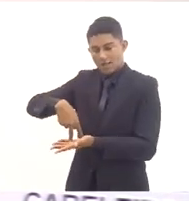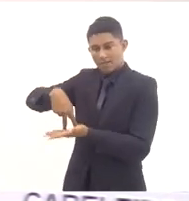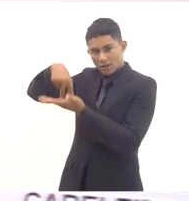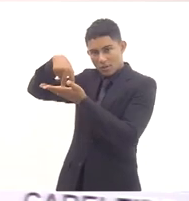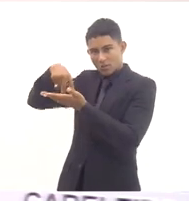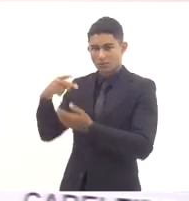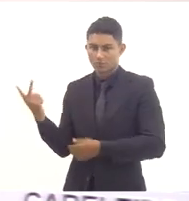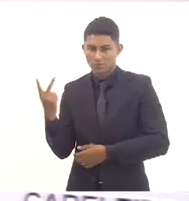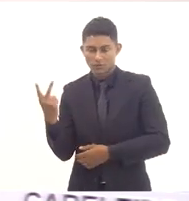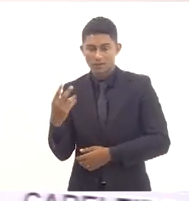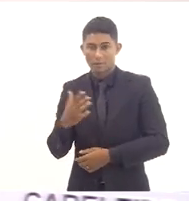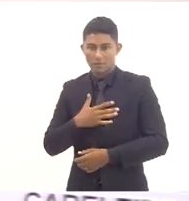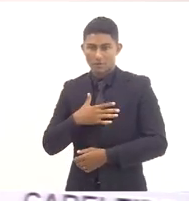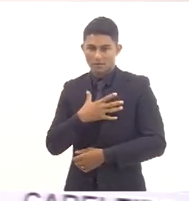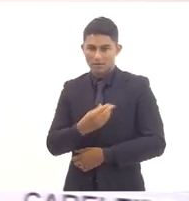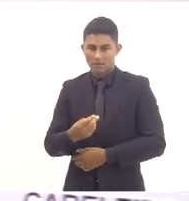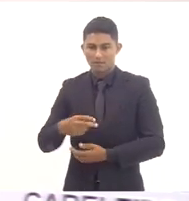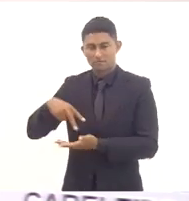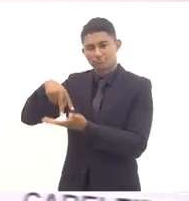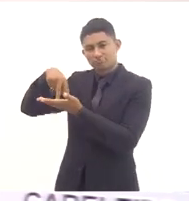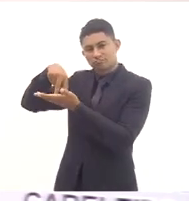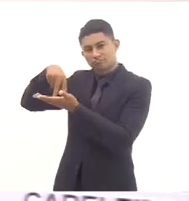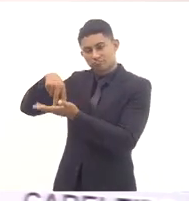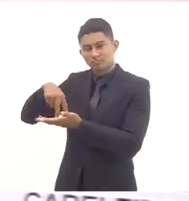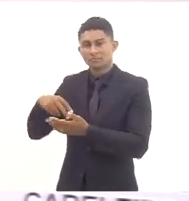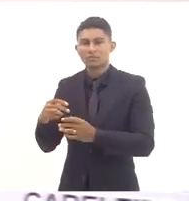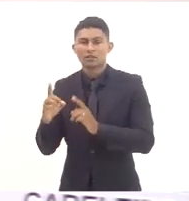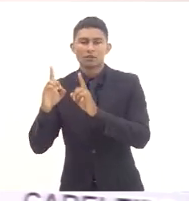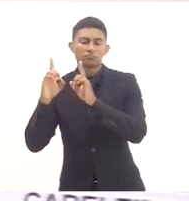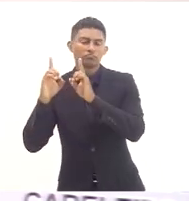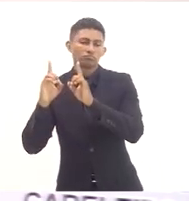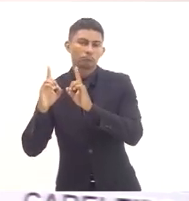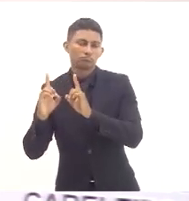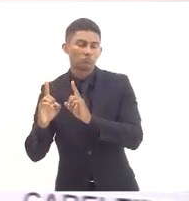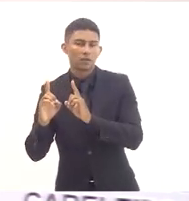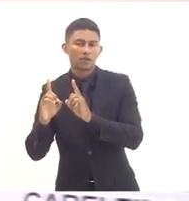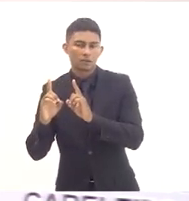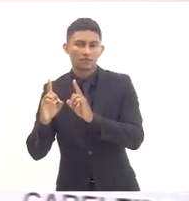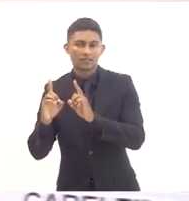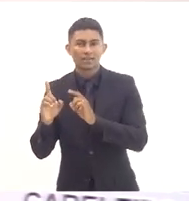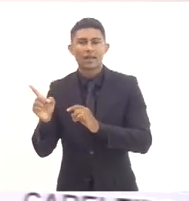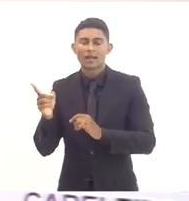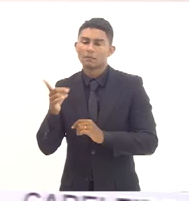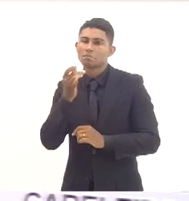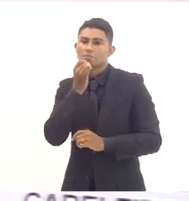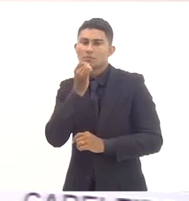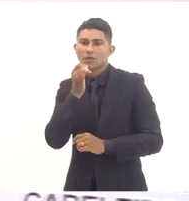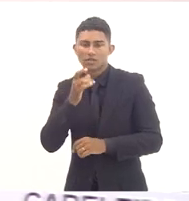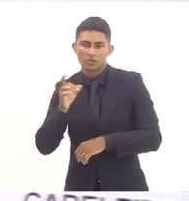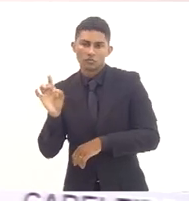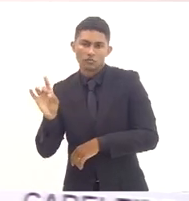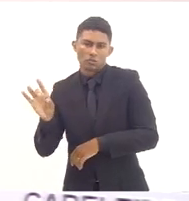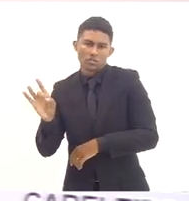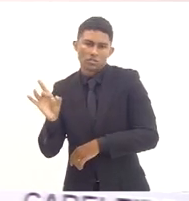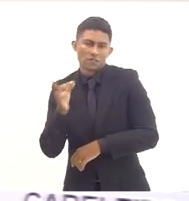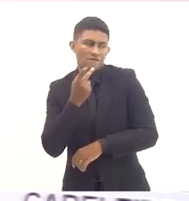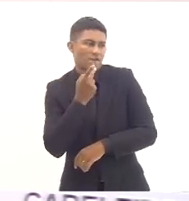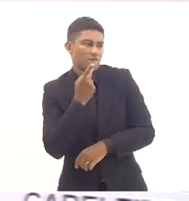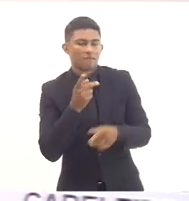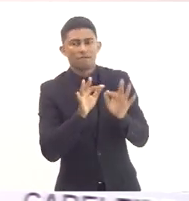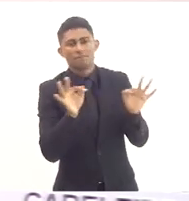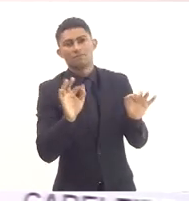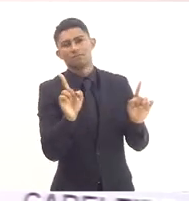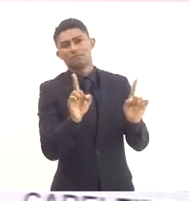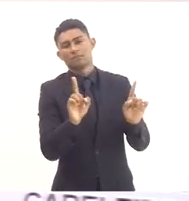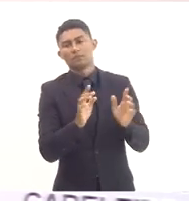meu filho para ir para escola Oi meu filho como eu disse não fala espontaneamente muitas coisas muitas frases